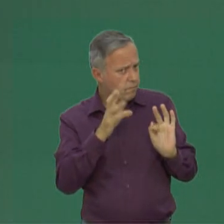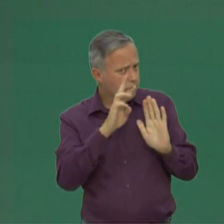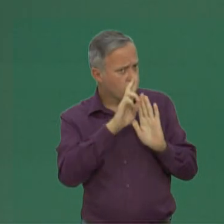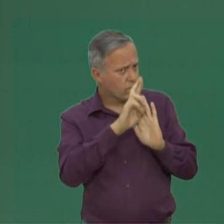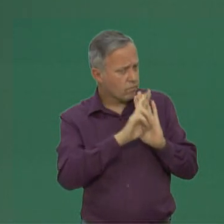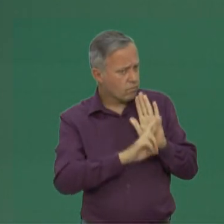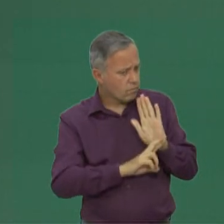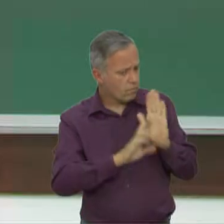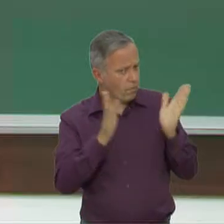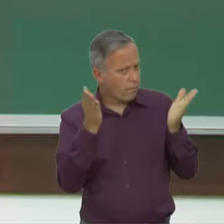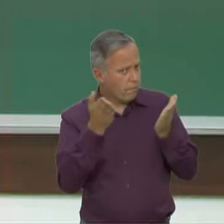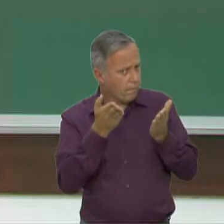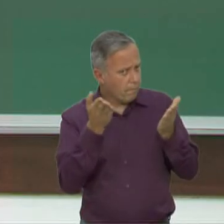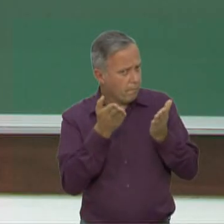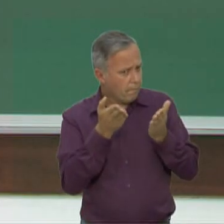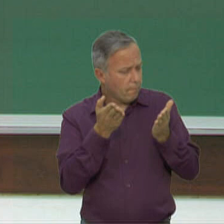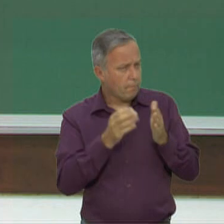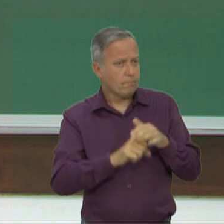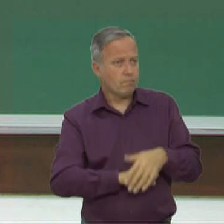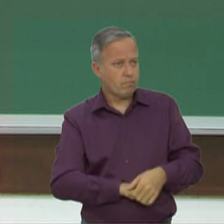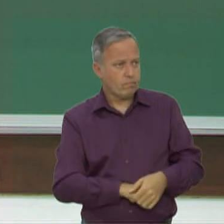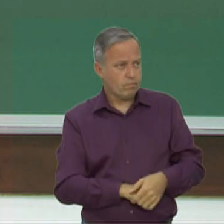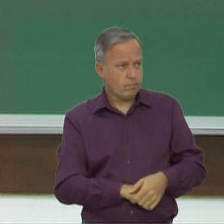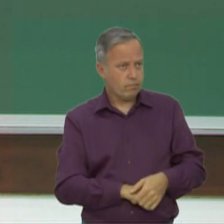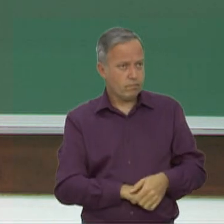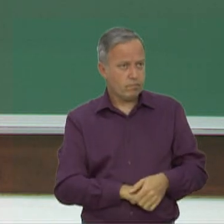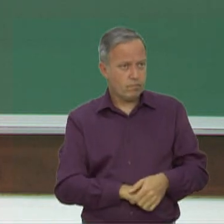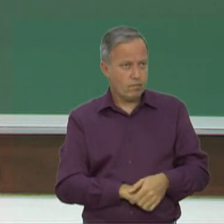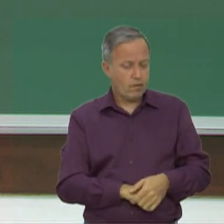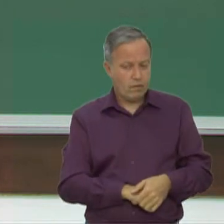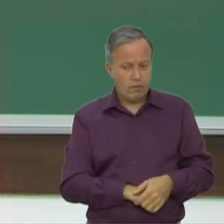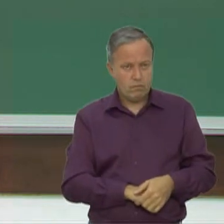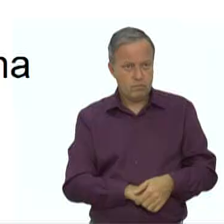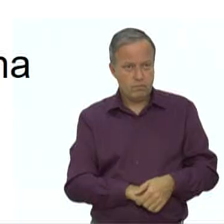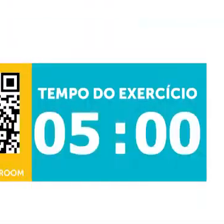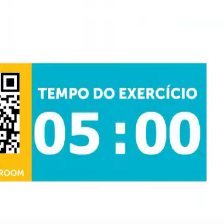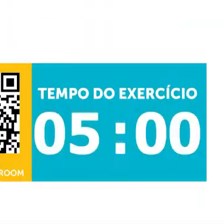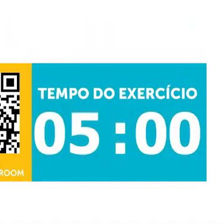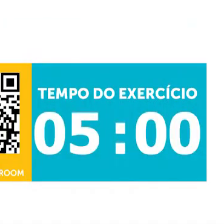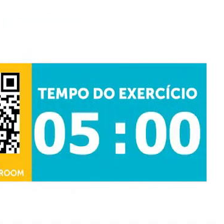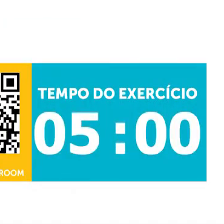regras repassadas aí na nossa aula, ok? Vou dar um tempo.